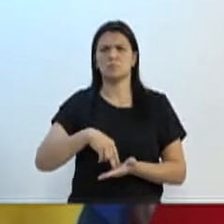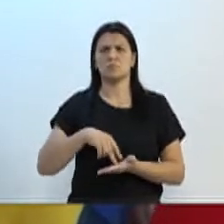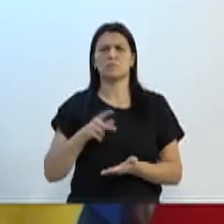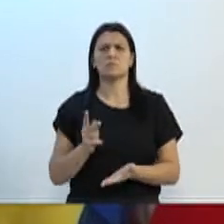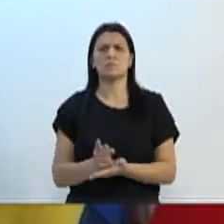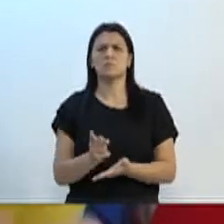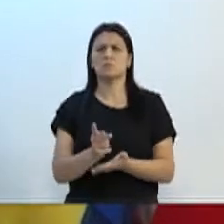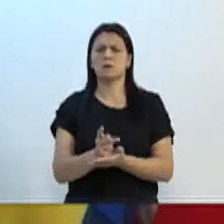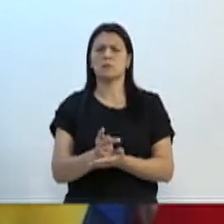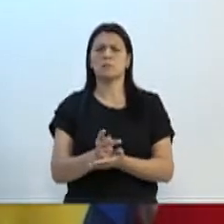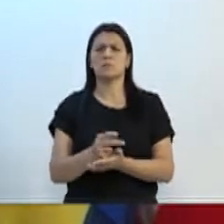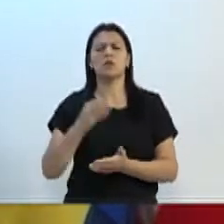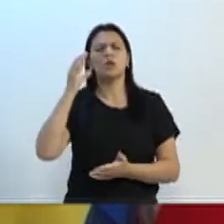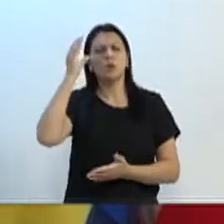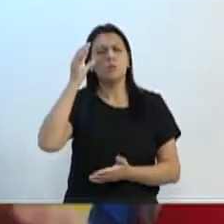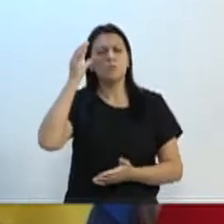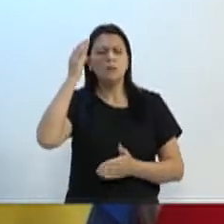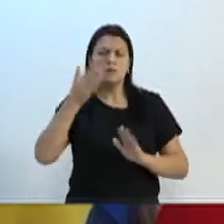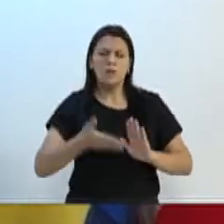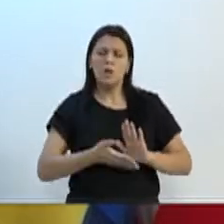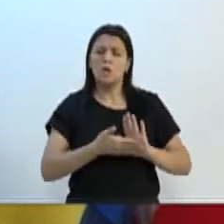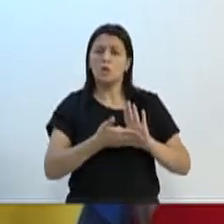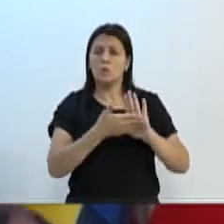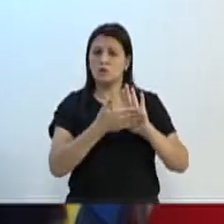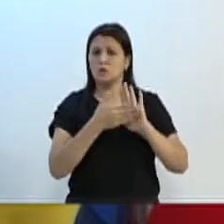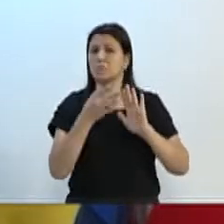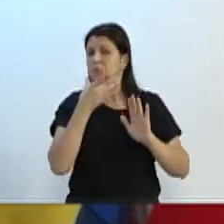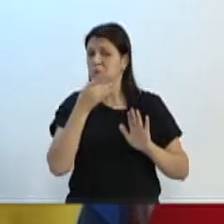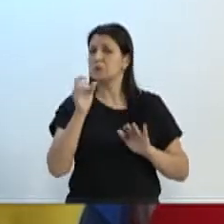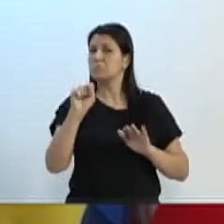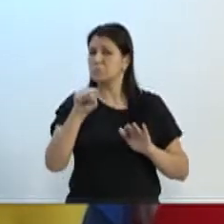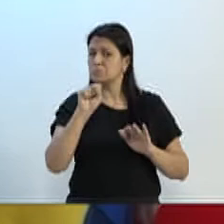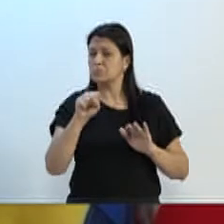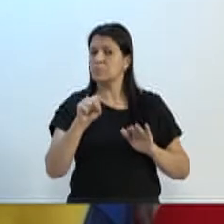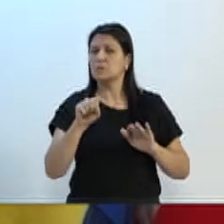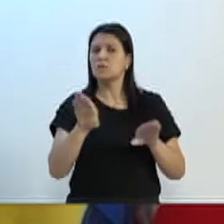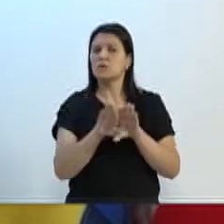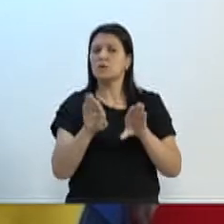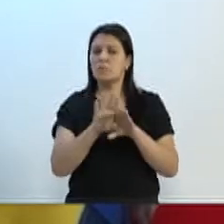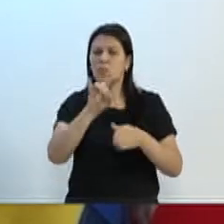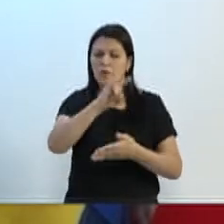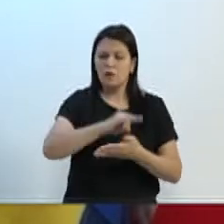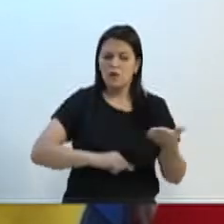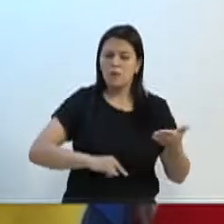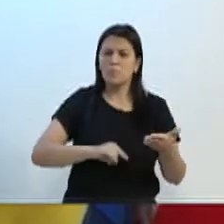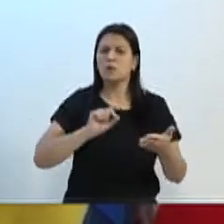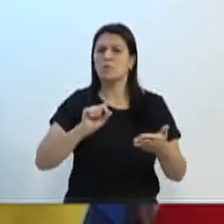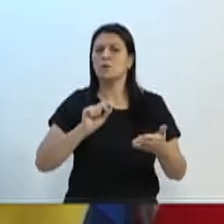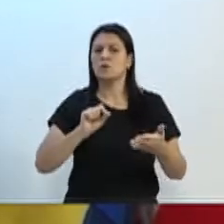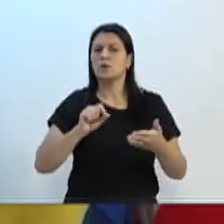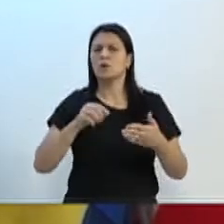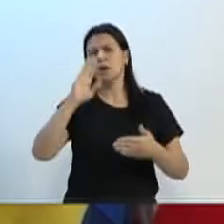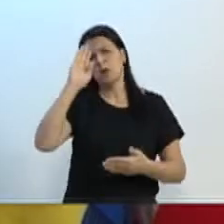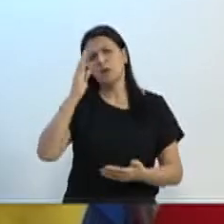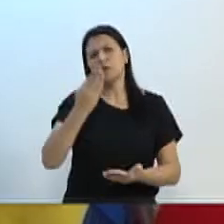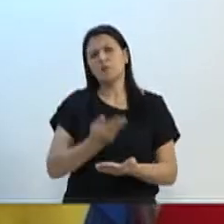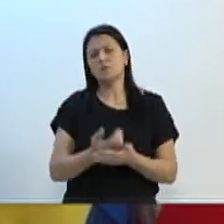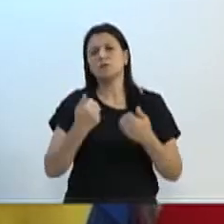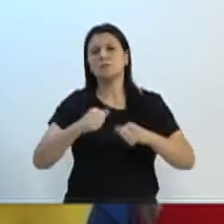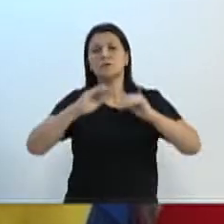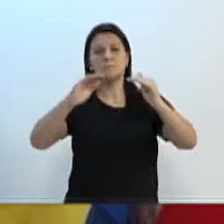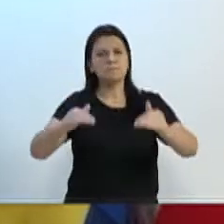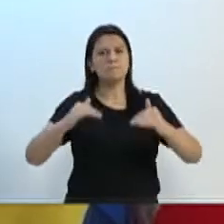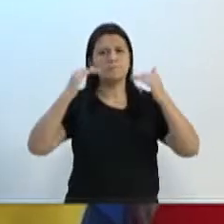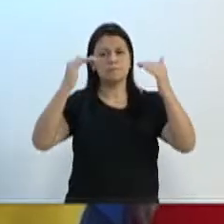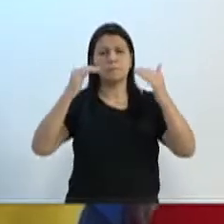absoluta coerência, de elogiar o que eu acho que deve ser elogiado e também de fazer os requerimentos e os questionamentos nas questões que eu acredito que precisam de avanço. E